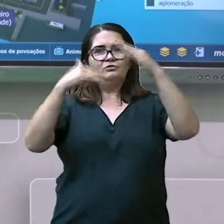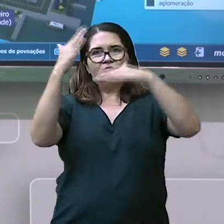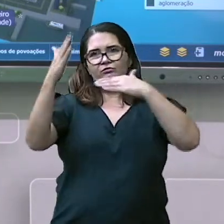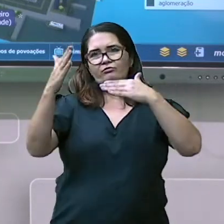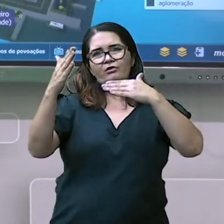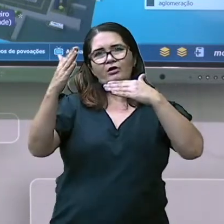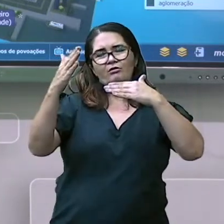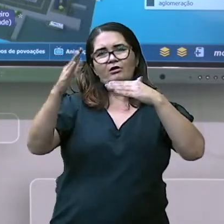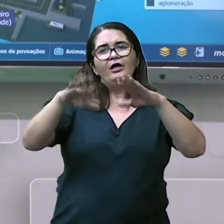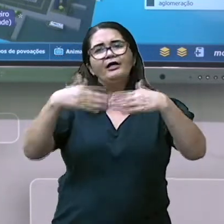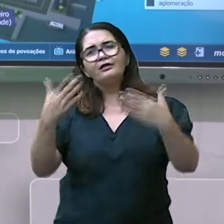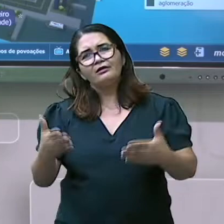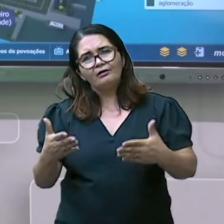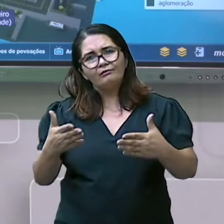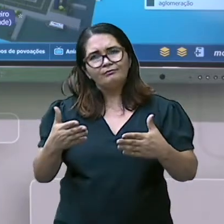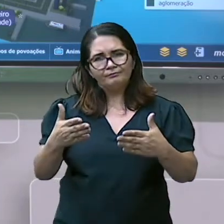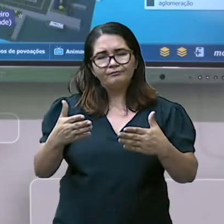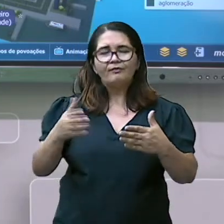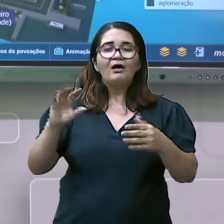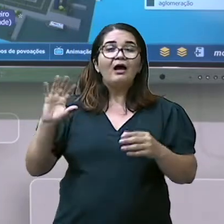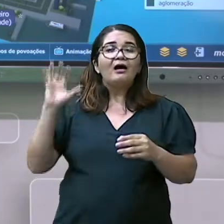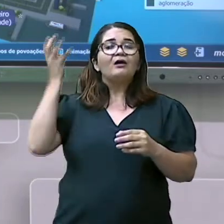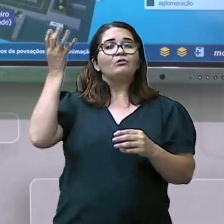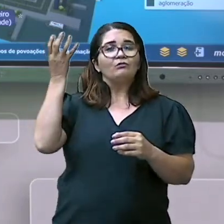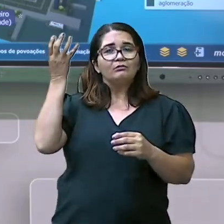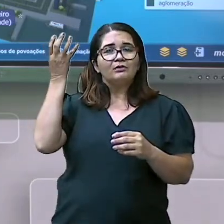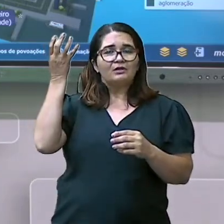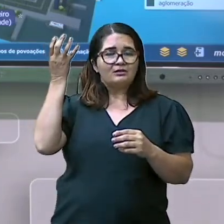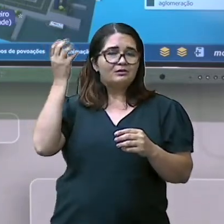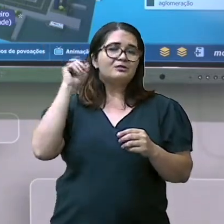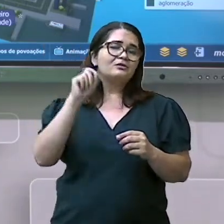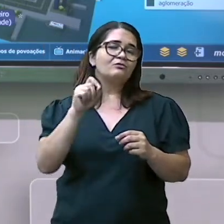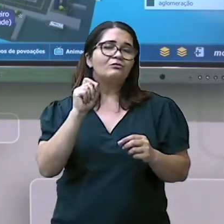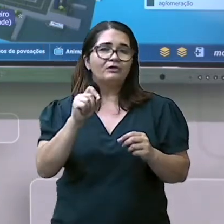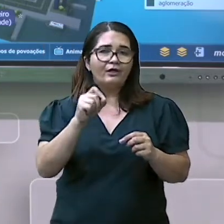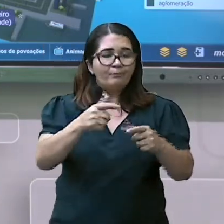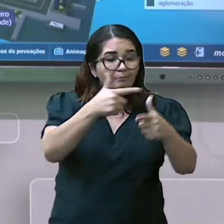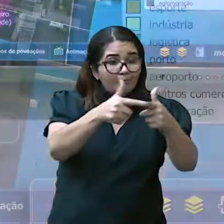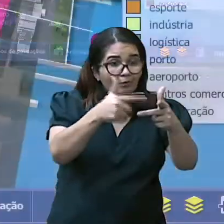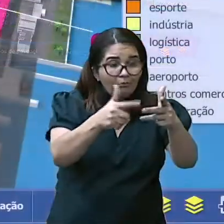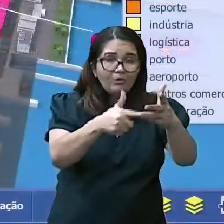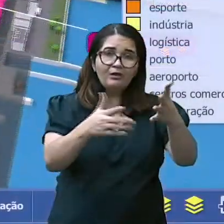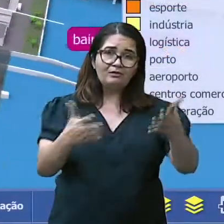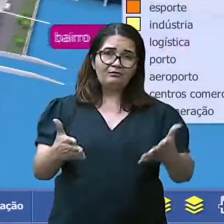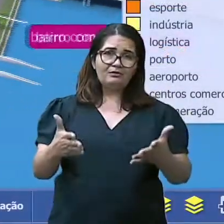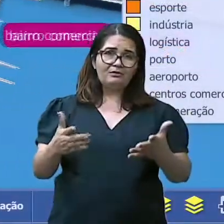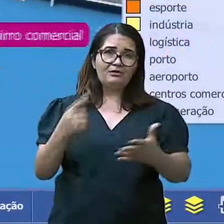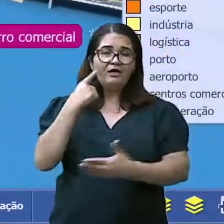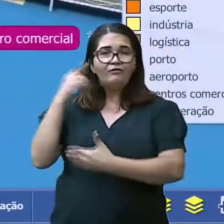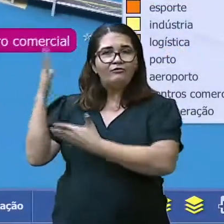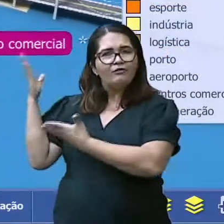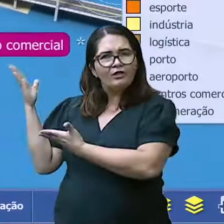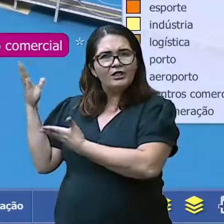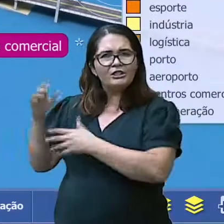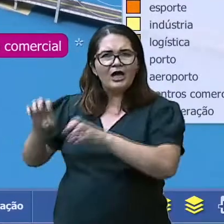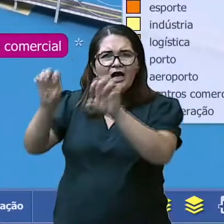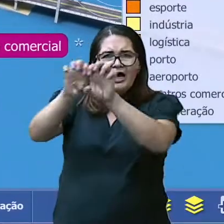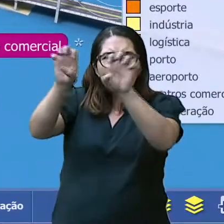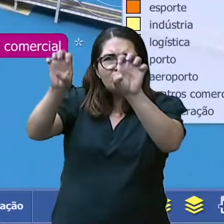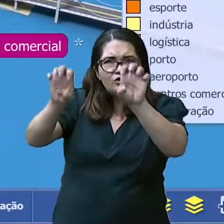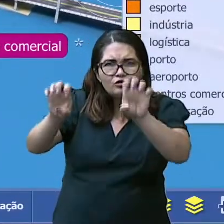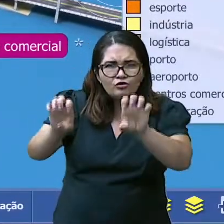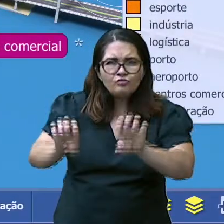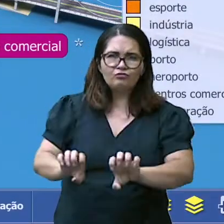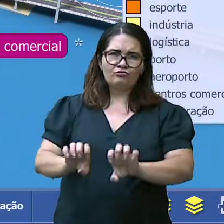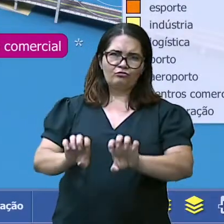tantos lugares nas nossas cidades, né? Porque aqui nós temos uma infraestrutura, bom seria que